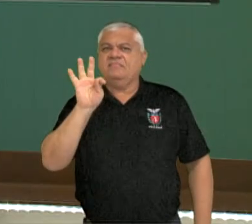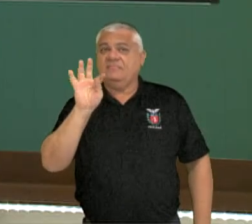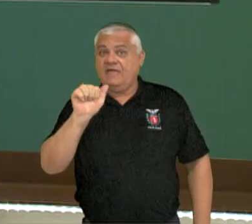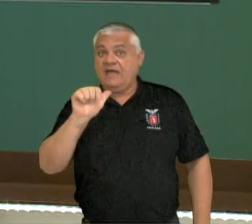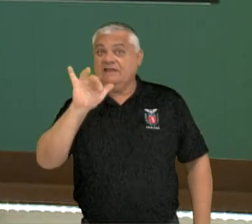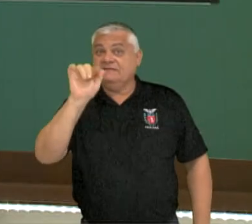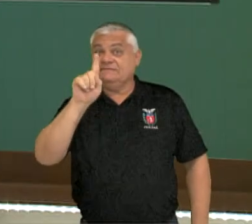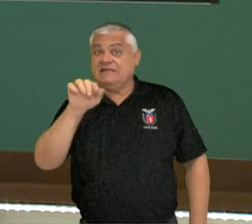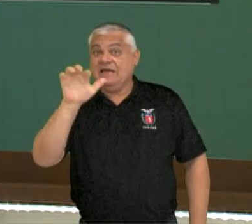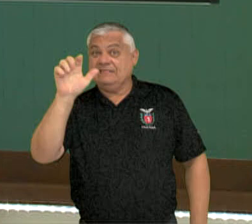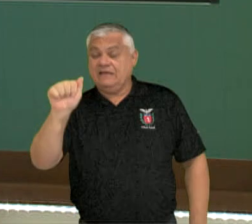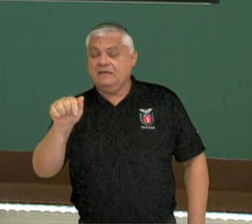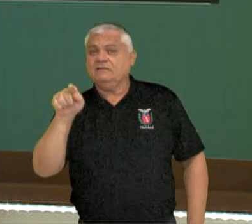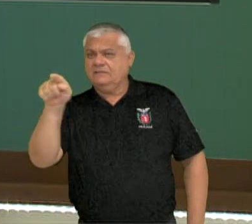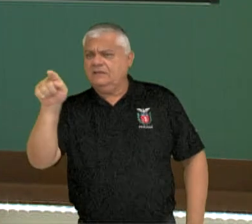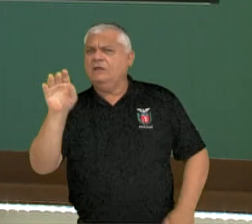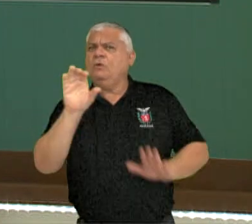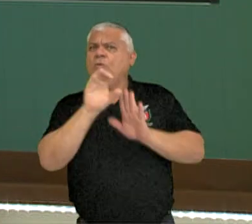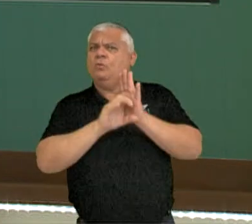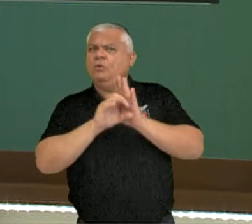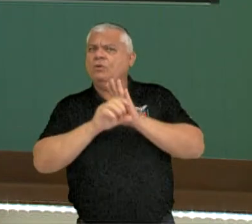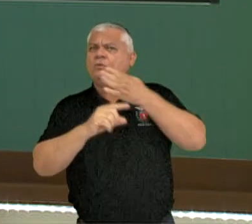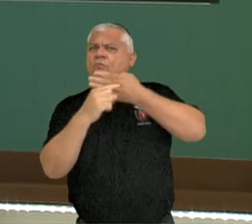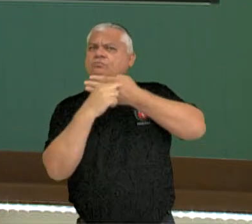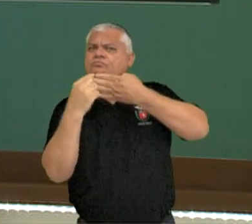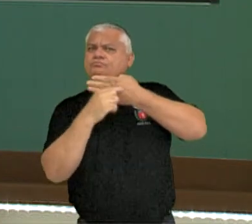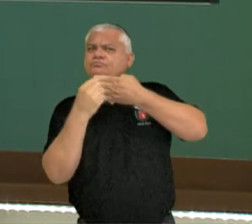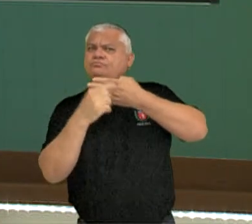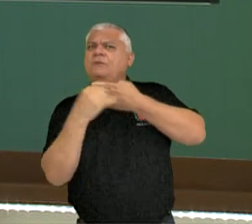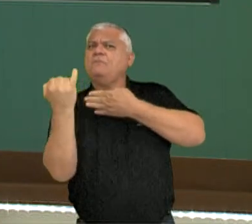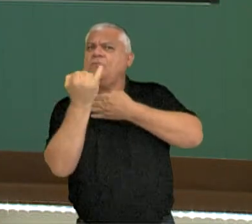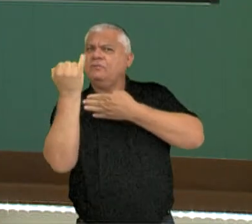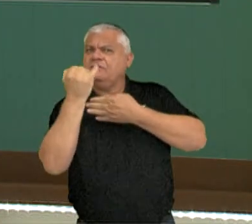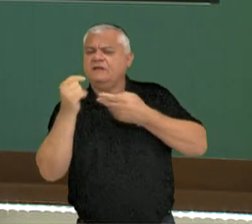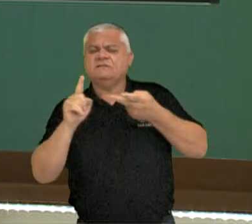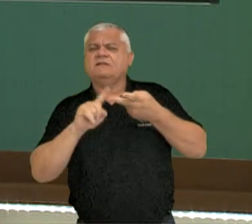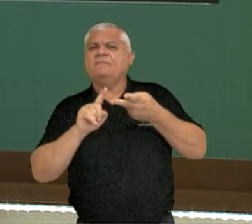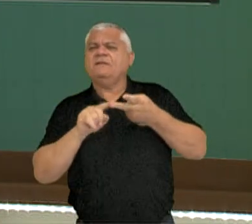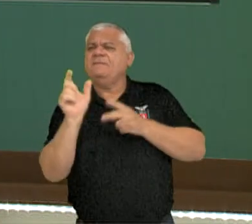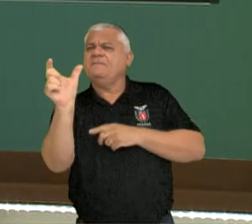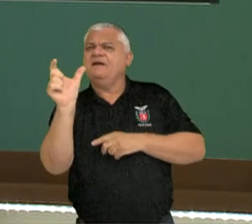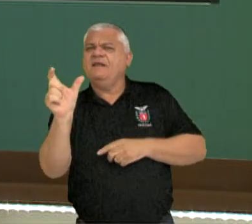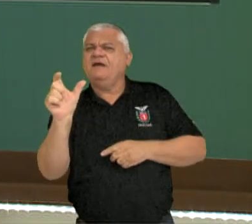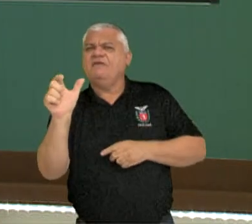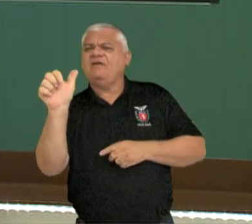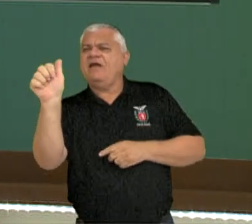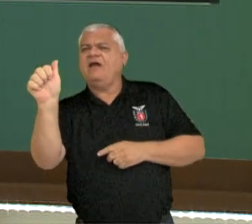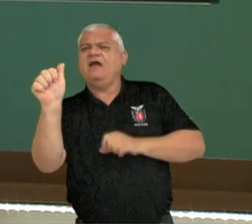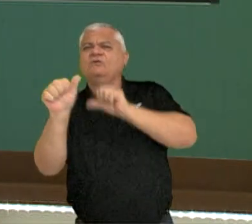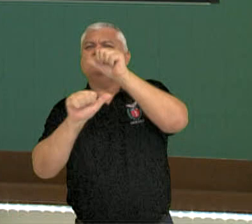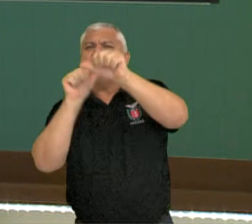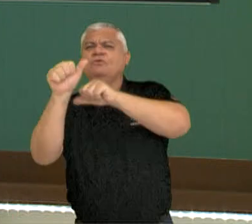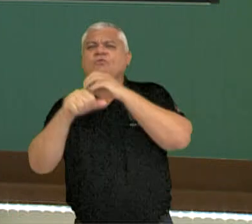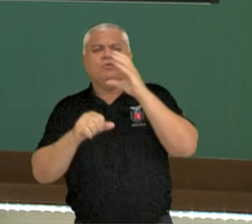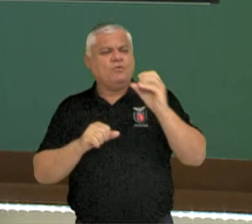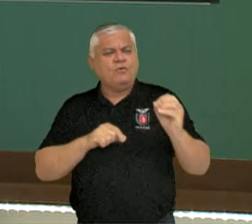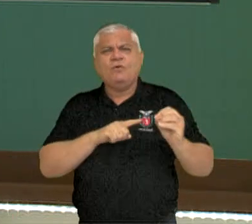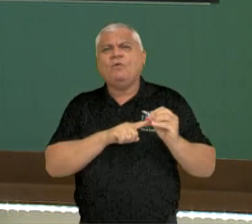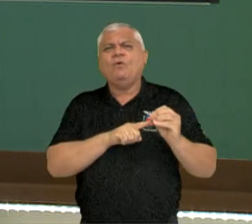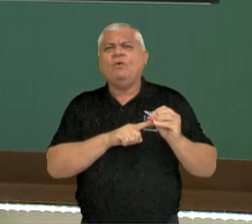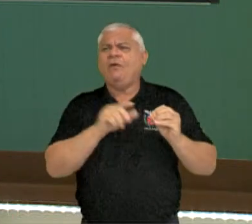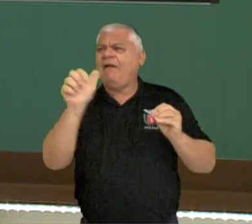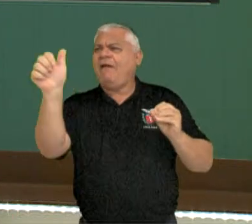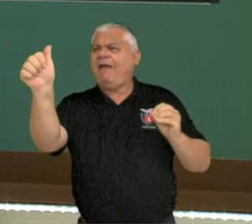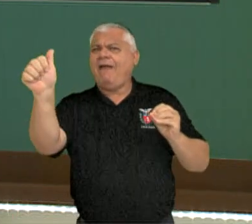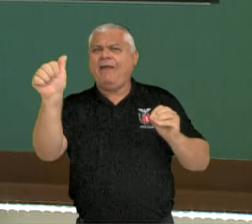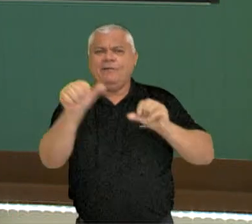do articulista, do autor? E por que mudou aqui o gênero feminino do adjetivo instrumentalizada para